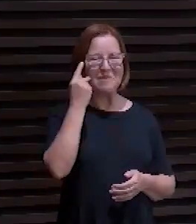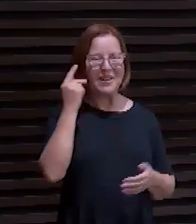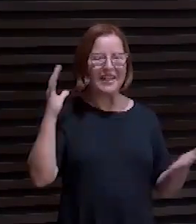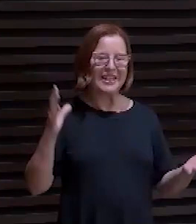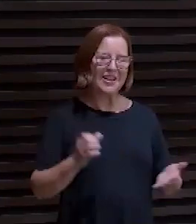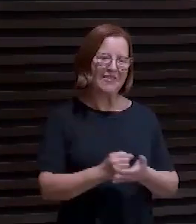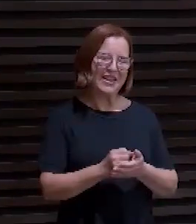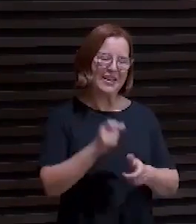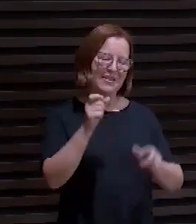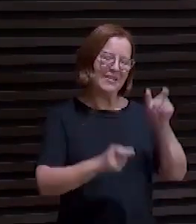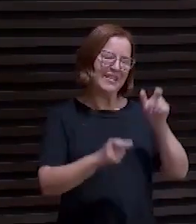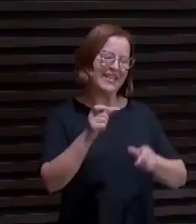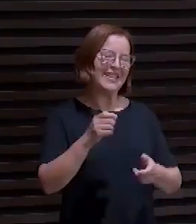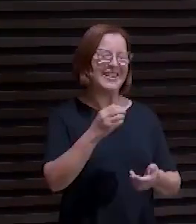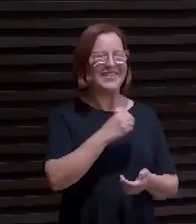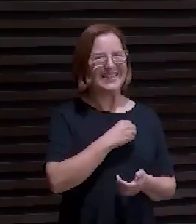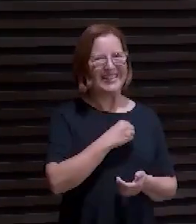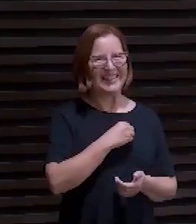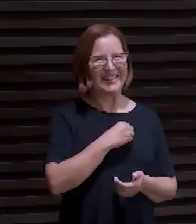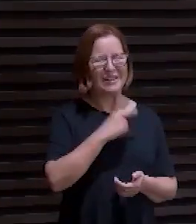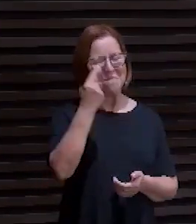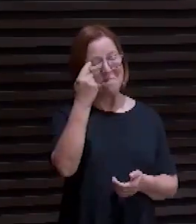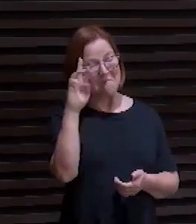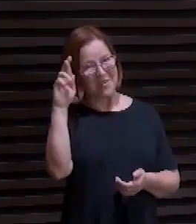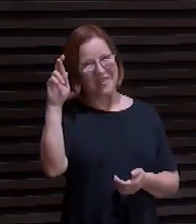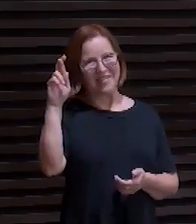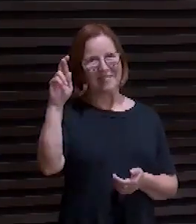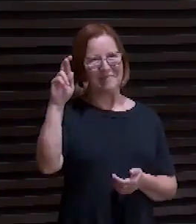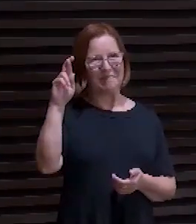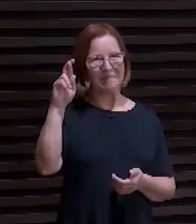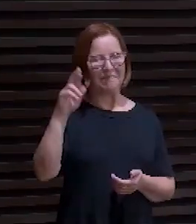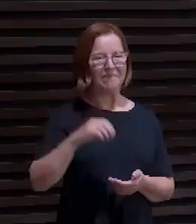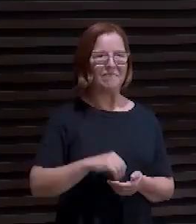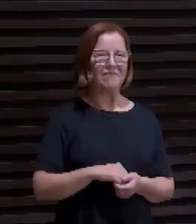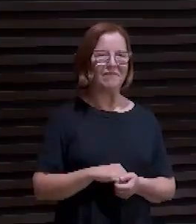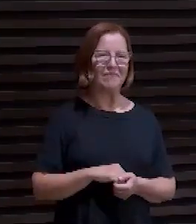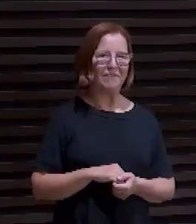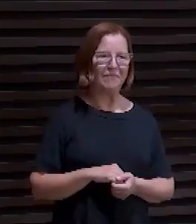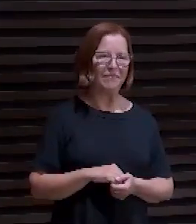salvar pecadores dos piores.